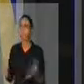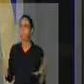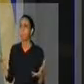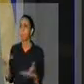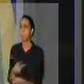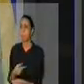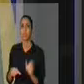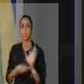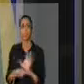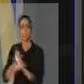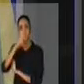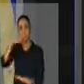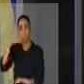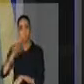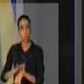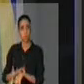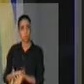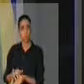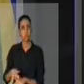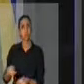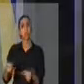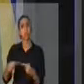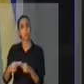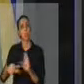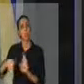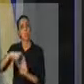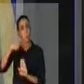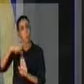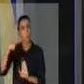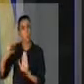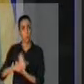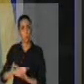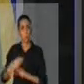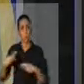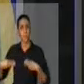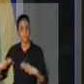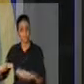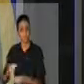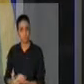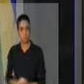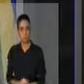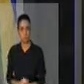pacientes, conforme previsto nas portarias ministeriais. Acumulamos atualmente